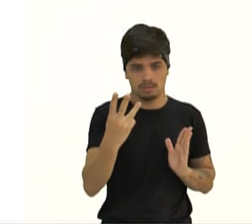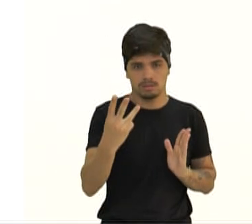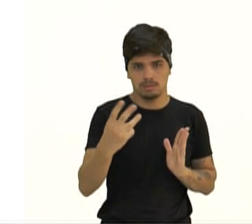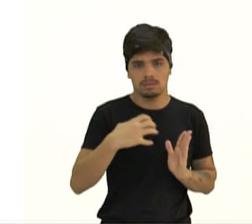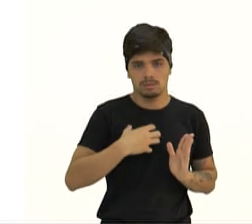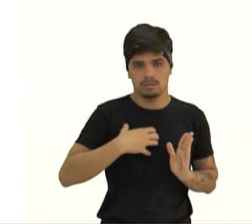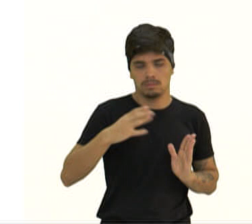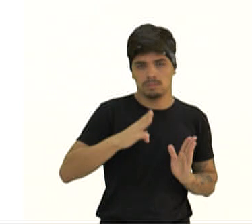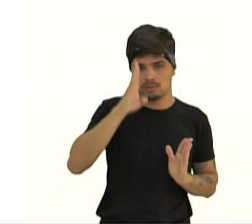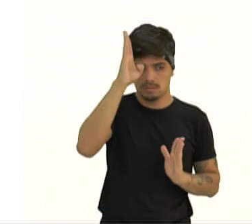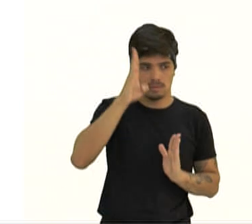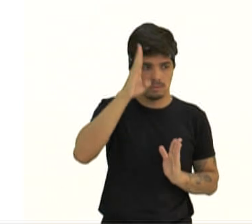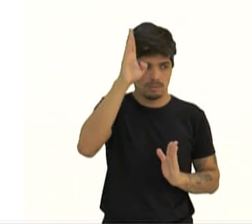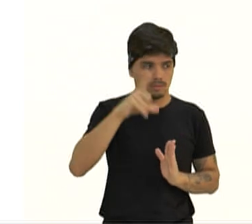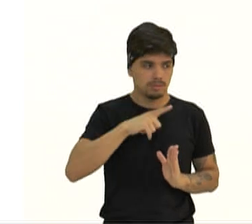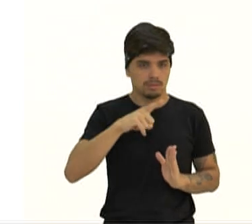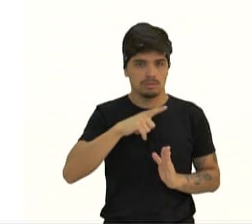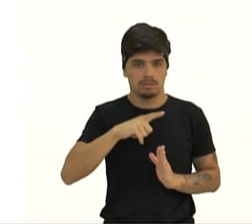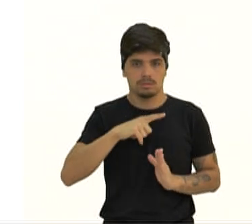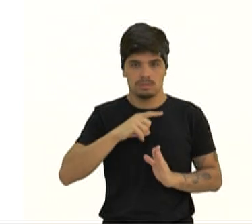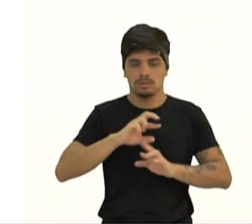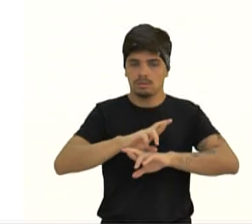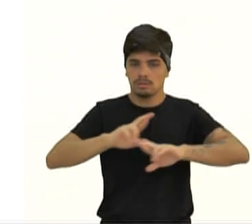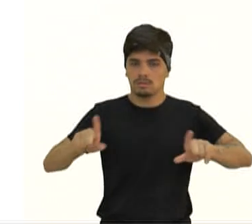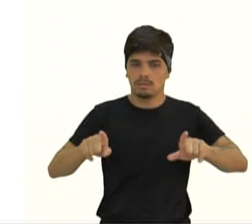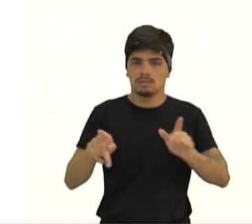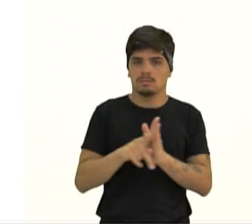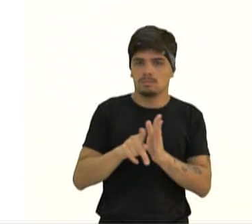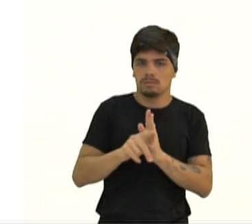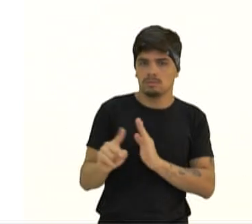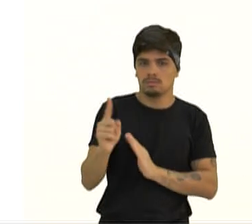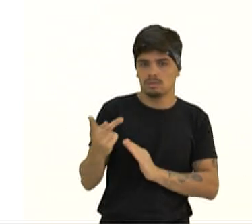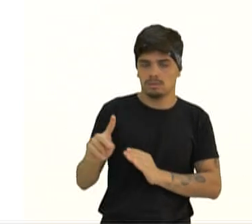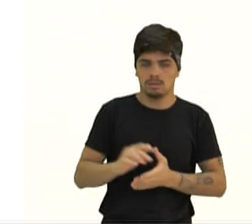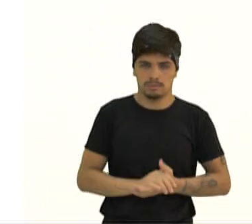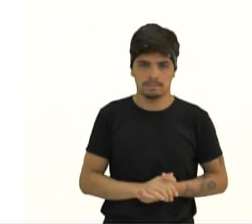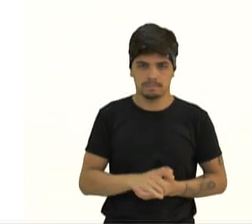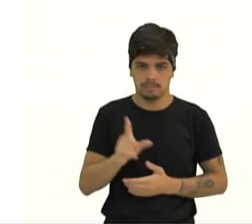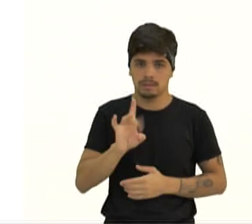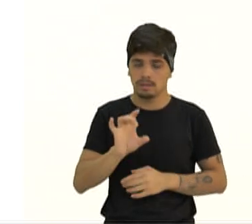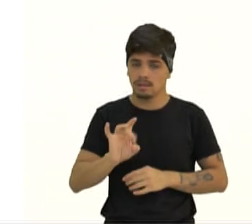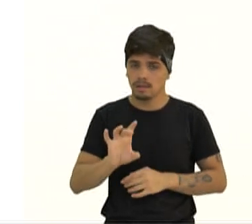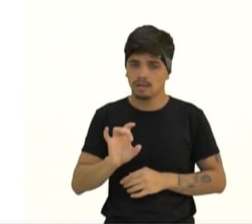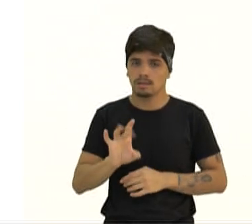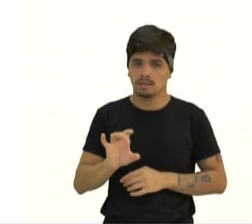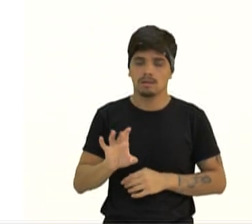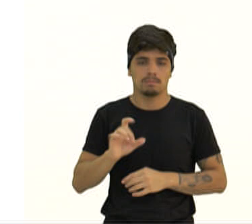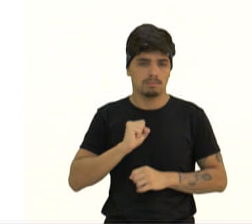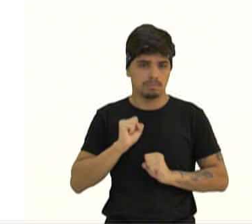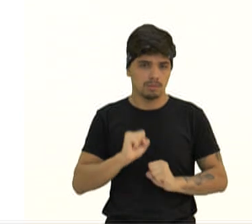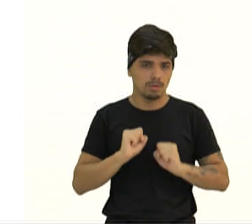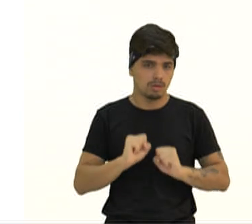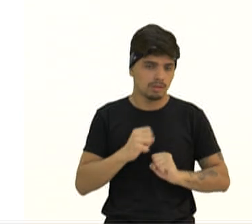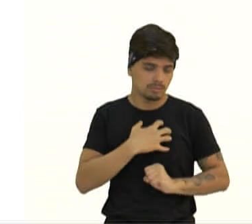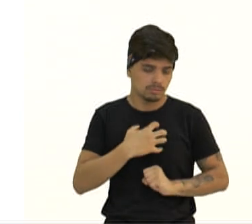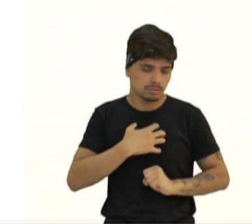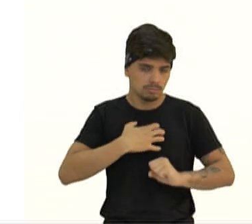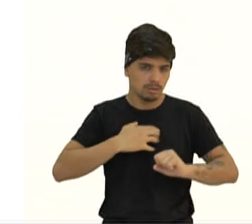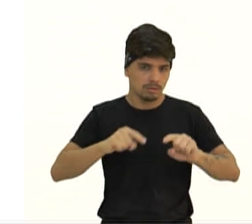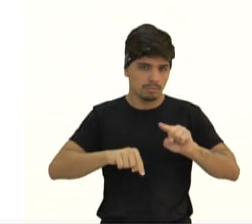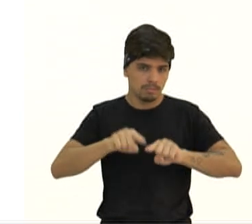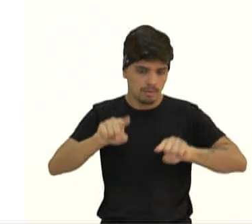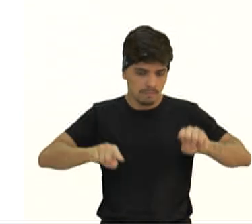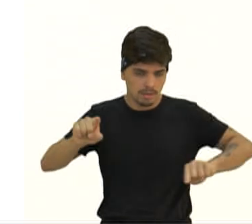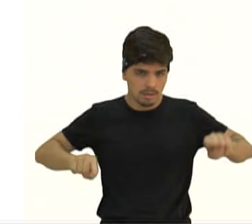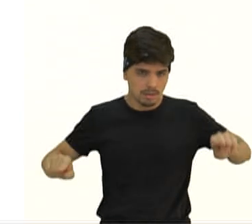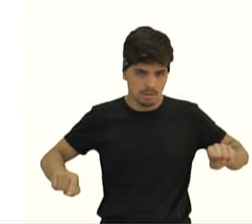principais existem desdobramentos para cada um deles ou seja cada sintoma pode variar amplamente